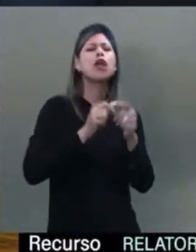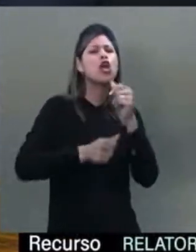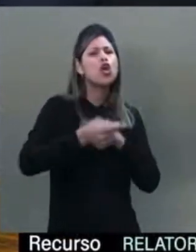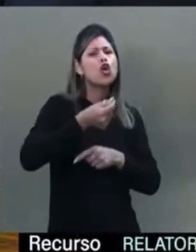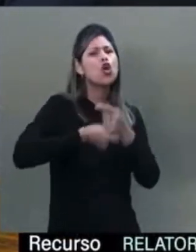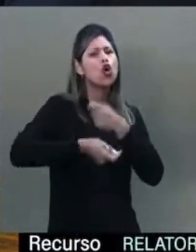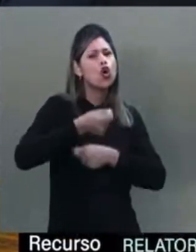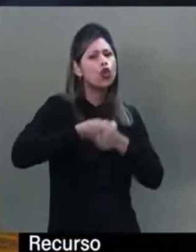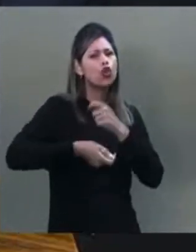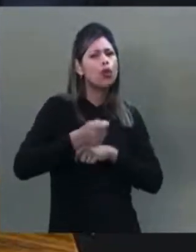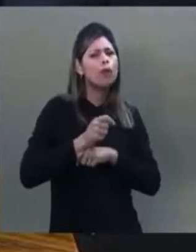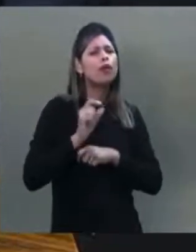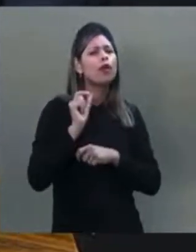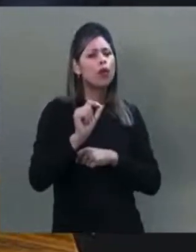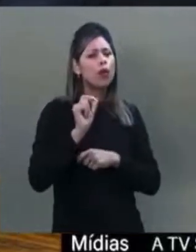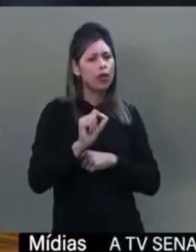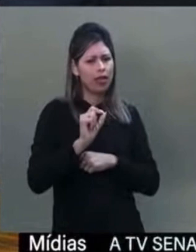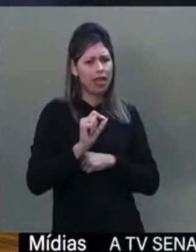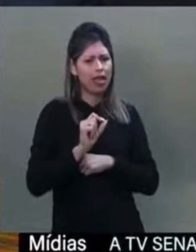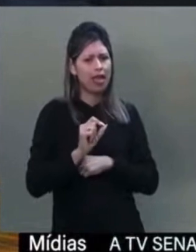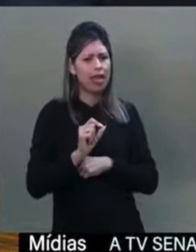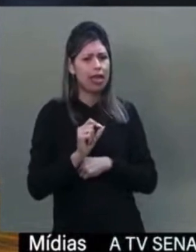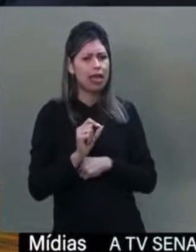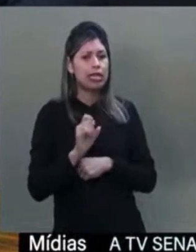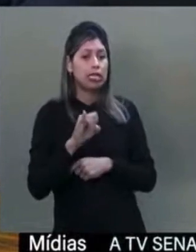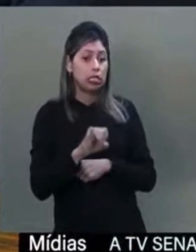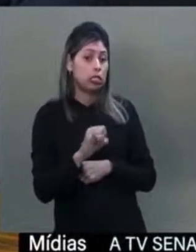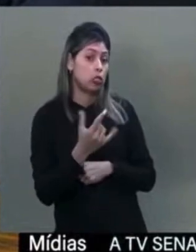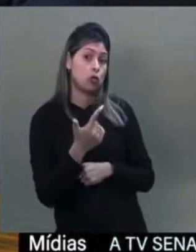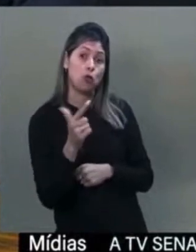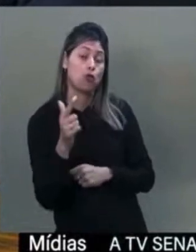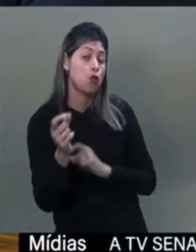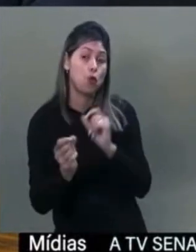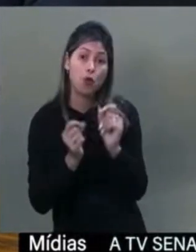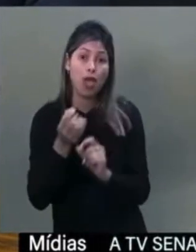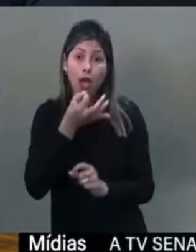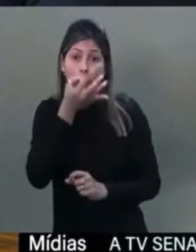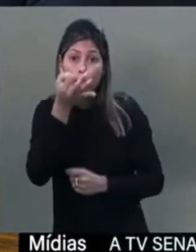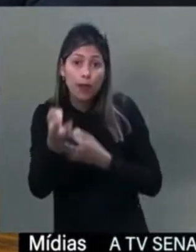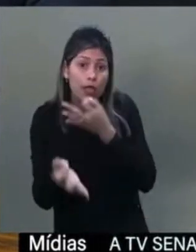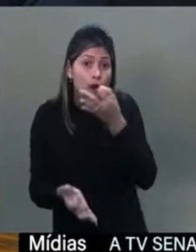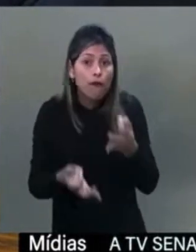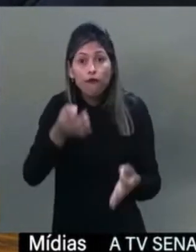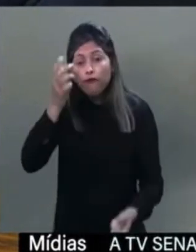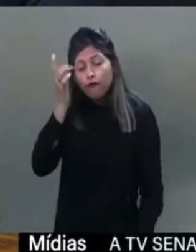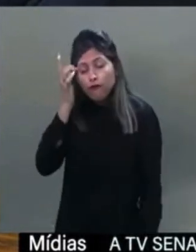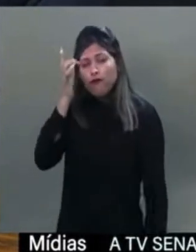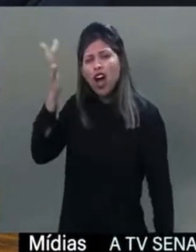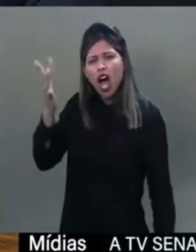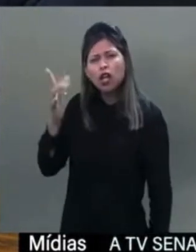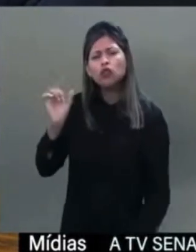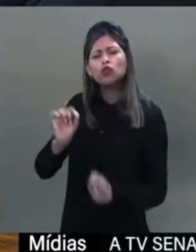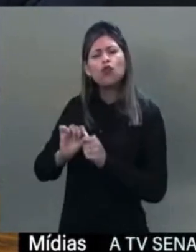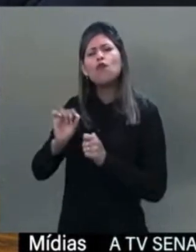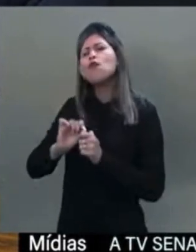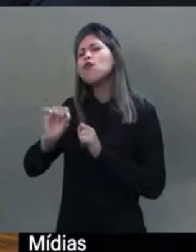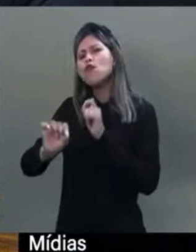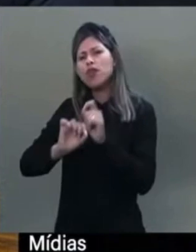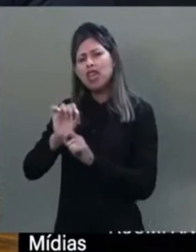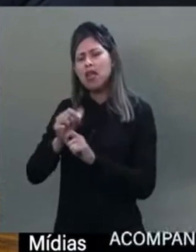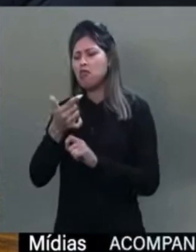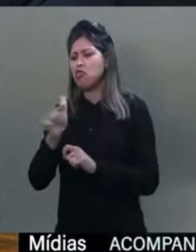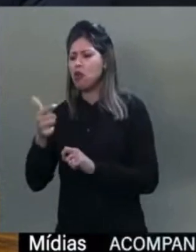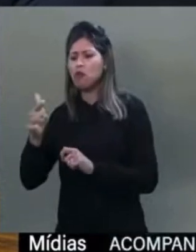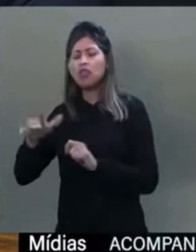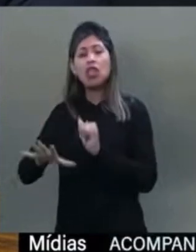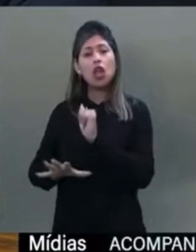forma menos contaminada por um discurso que é muito fácil fazer, mas que não tem